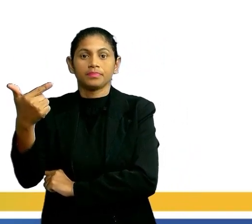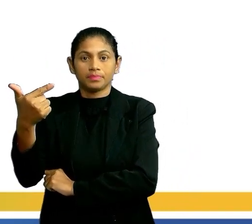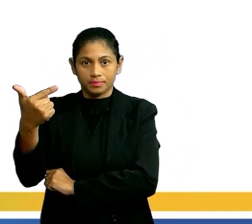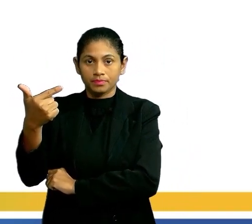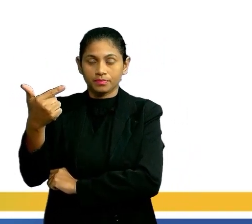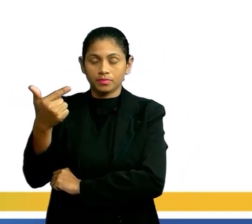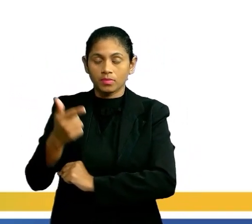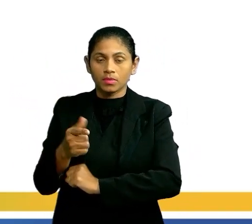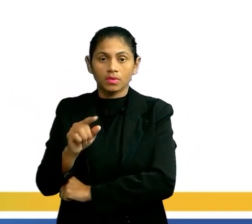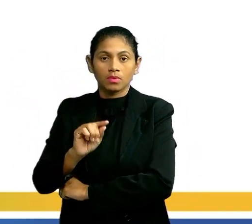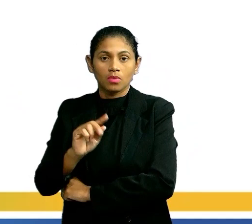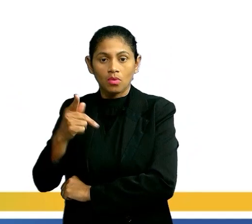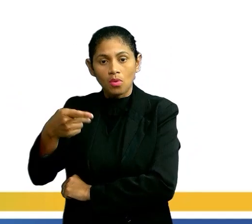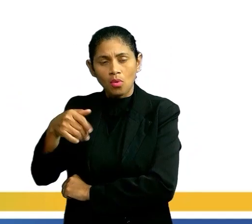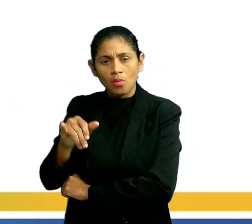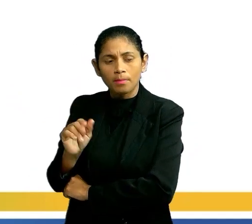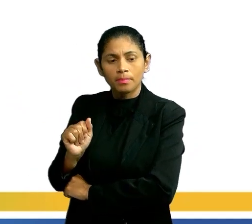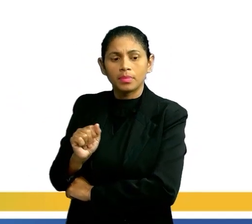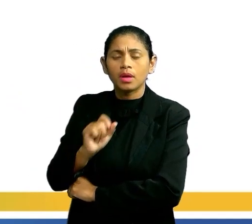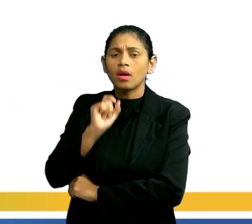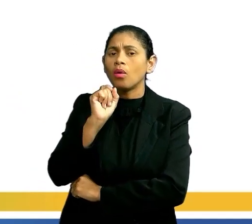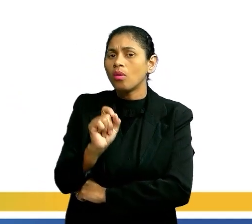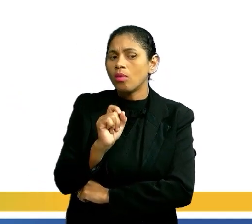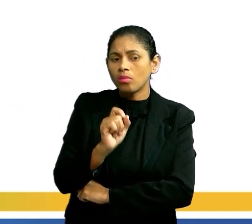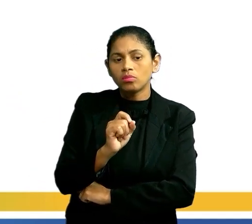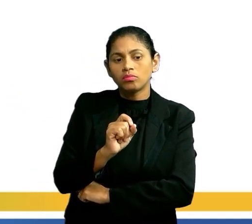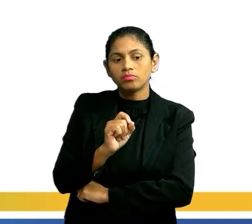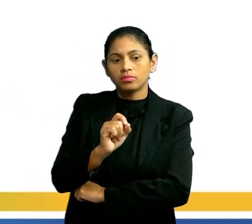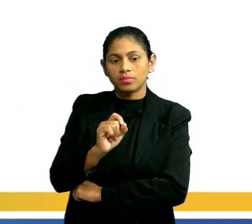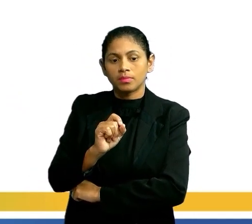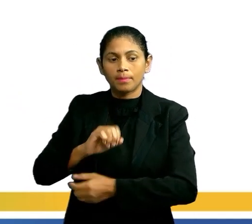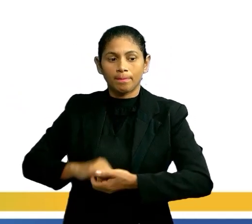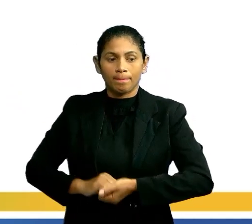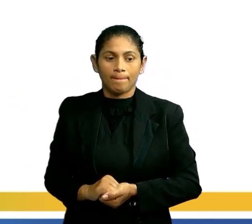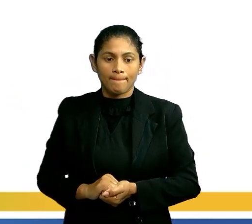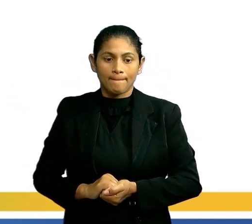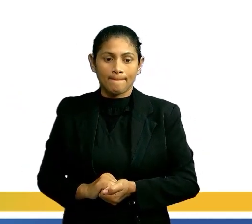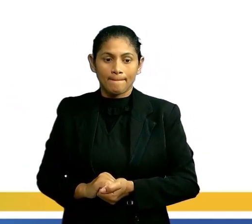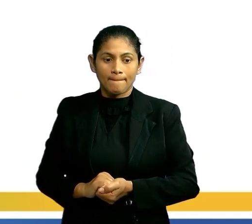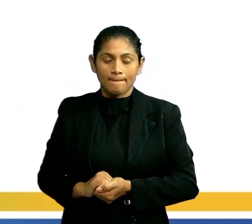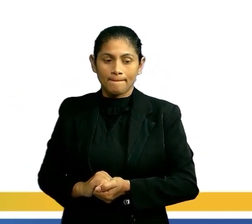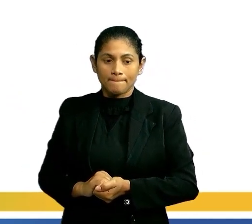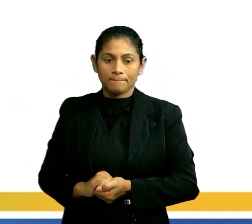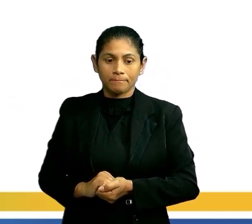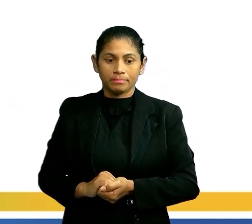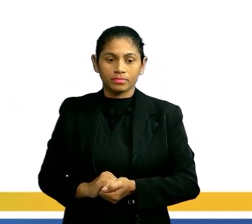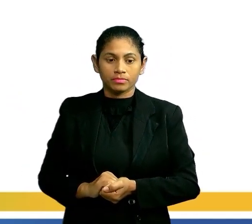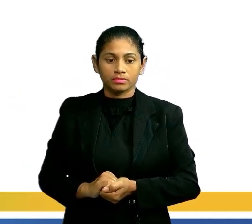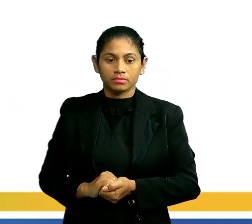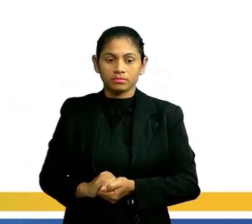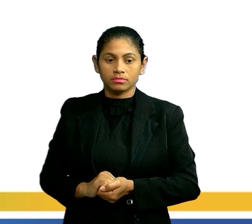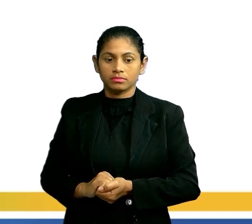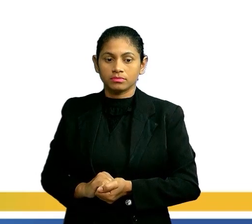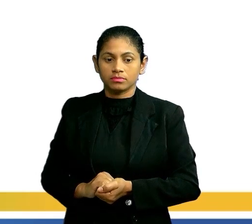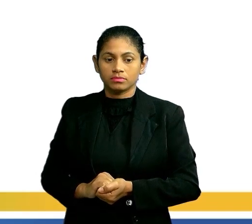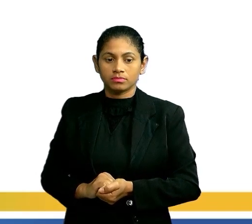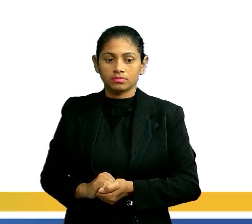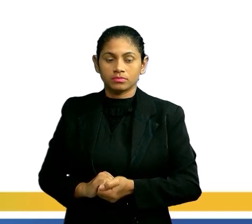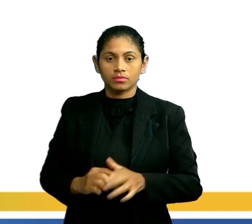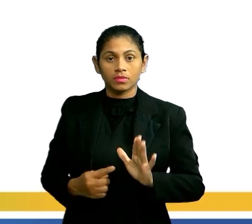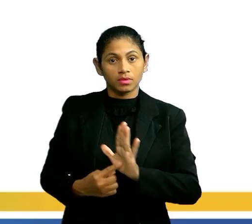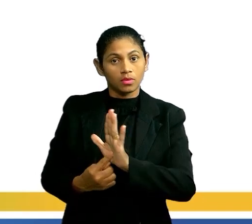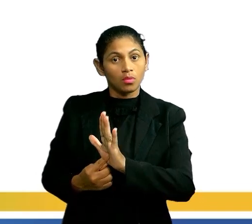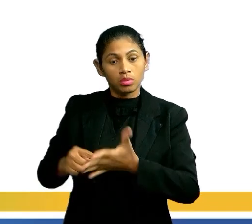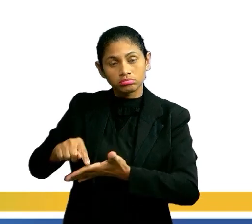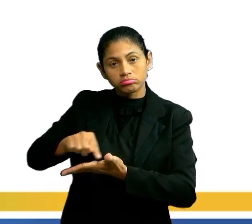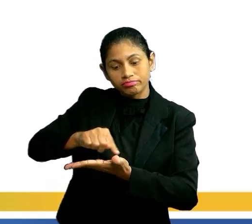que vale 3,14 e r é o raio, tá? Que vem do quê? Da circunferência formada aqui